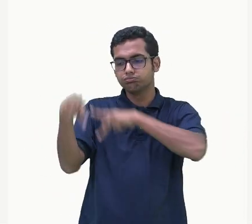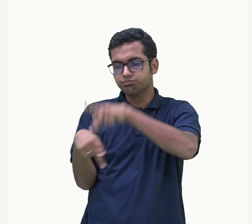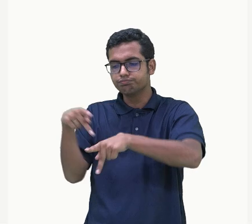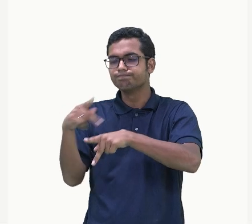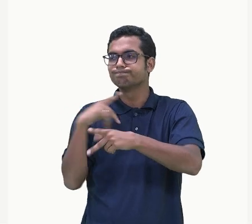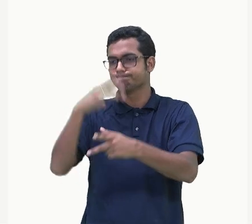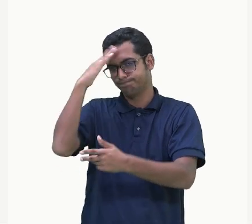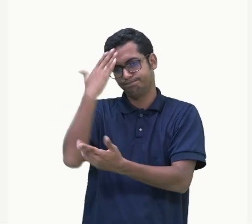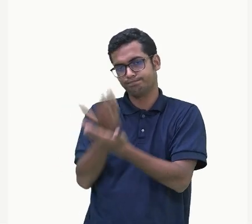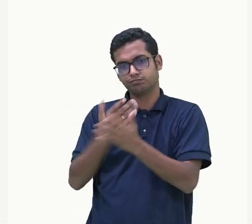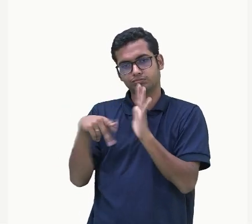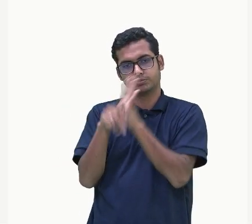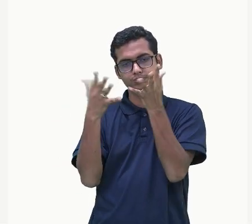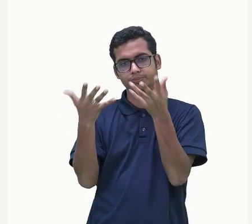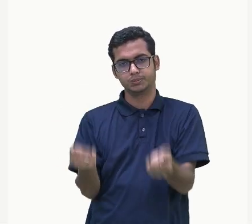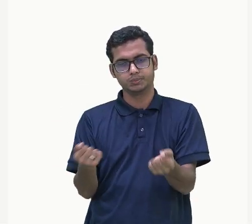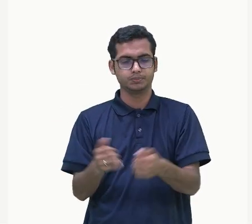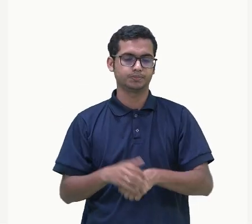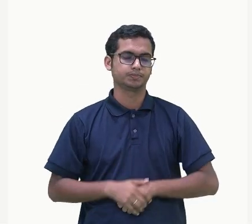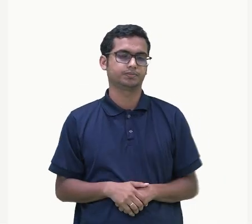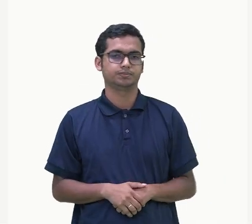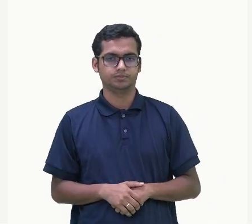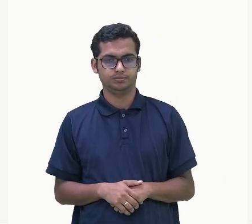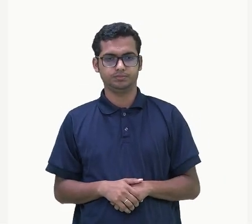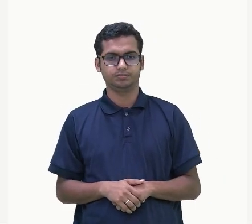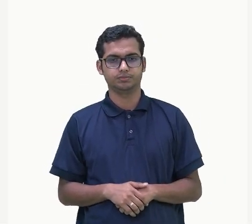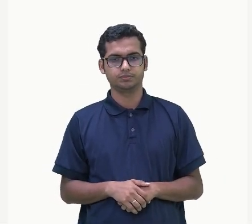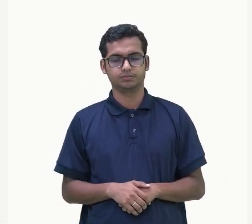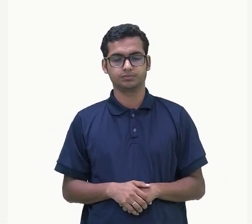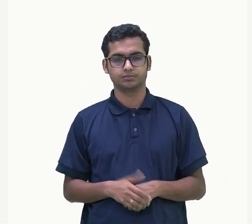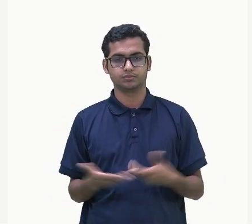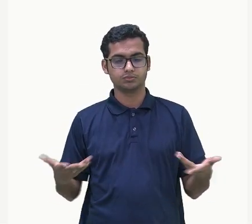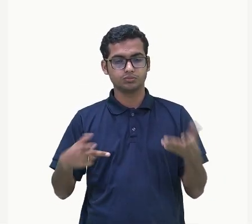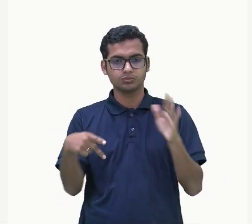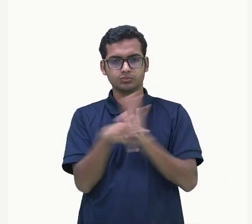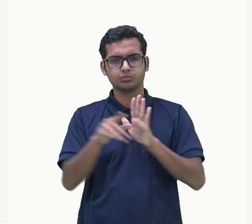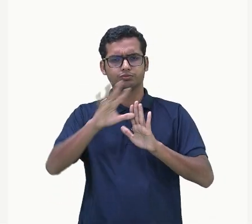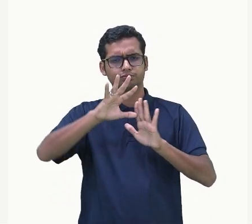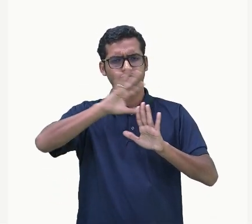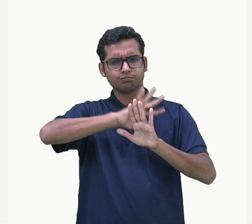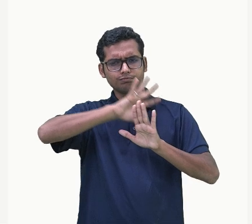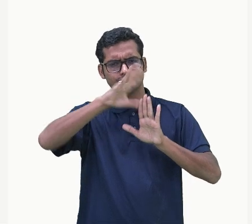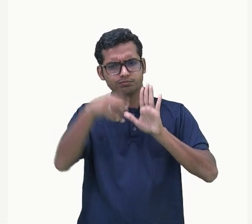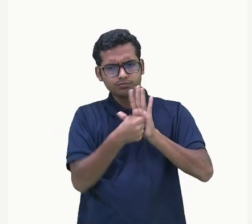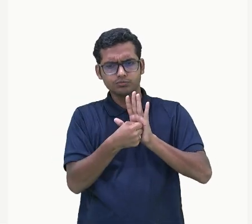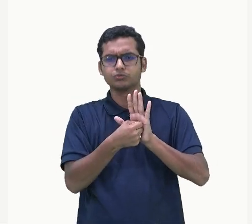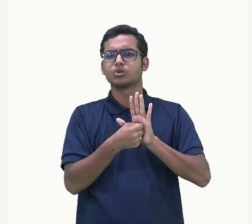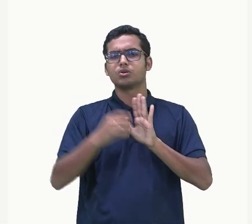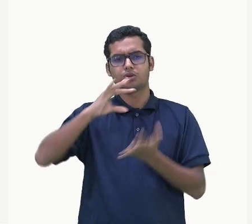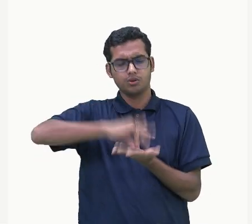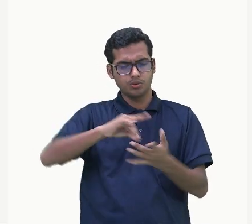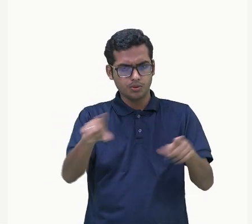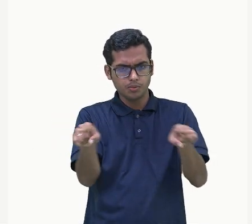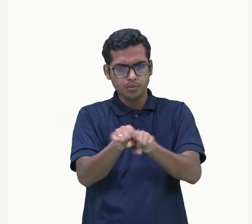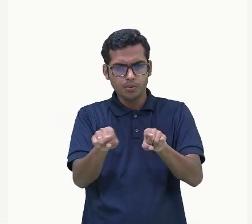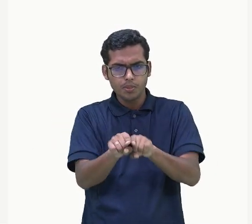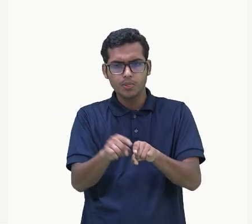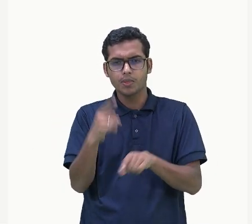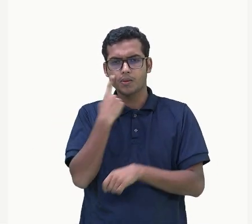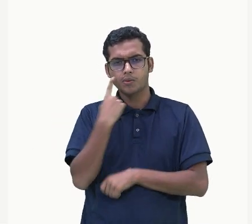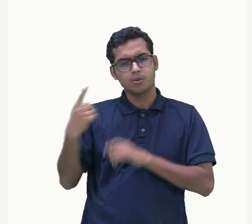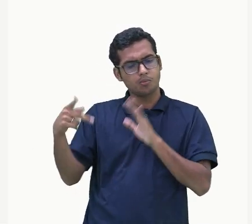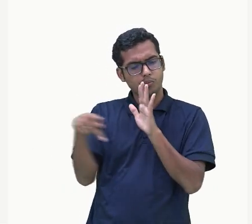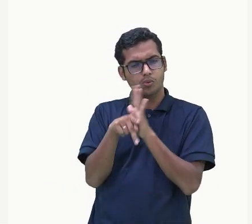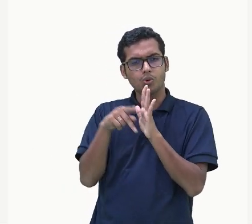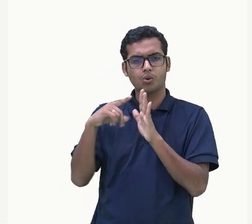para ilustrar esse momento, um dos símbolos maiores do absolutismo monárquico, que foi o monarca francês,